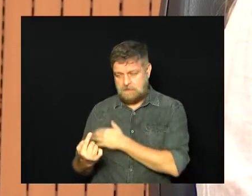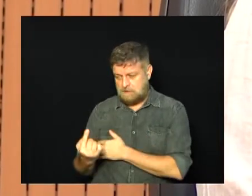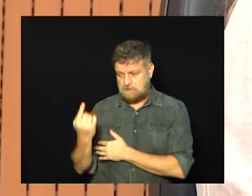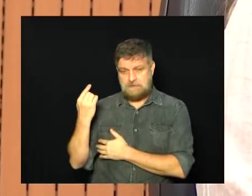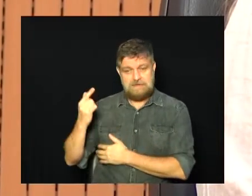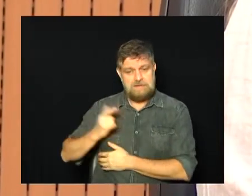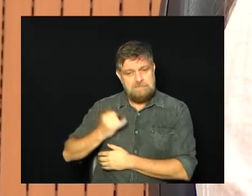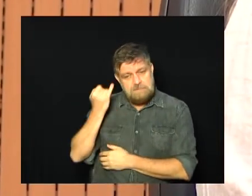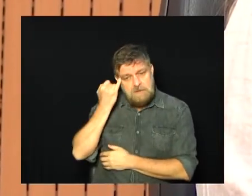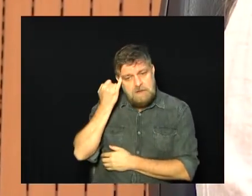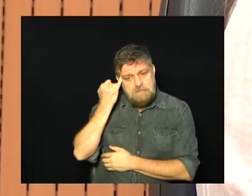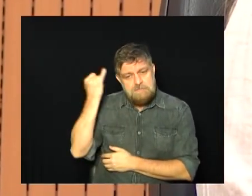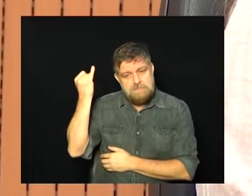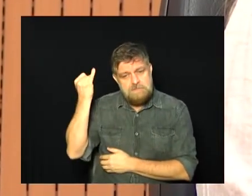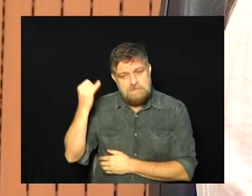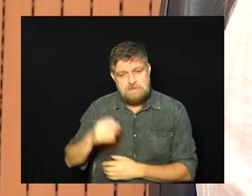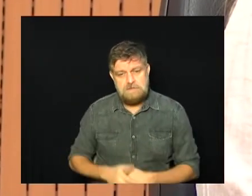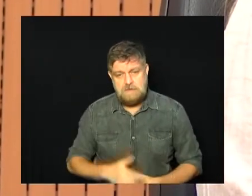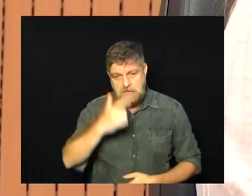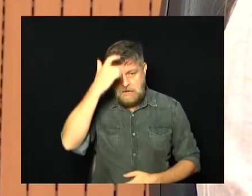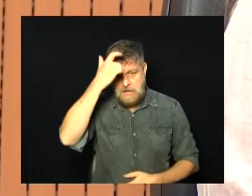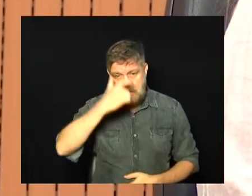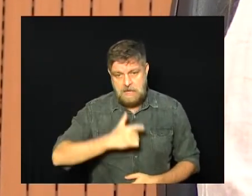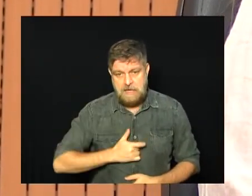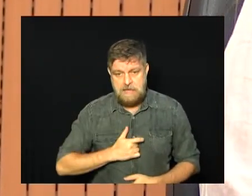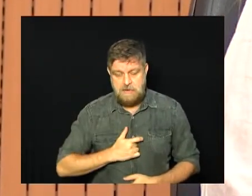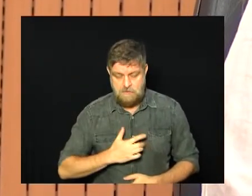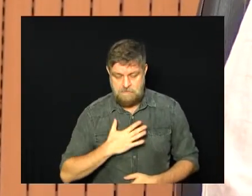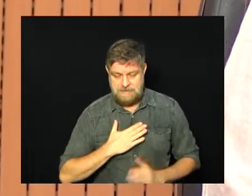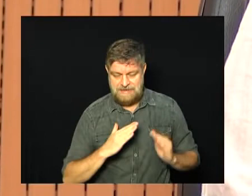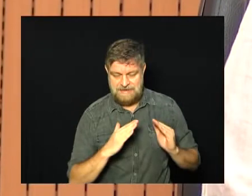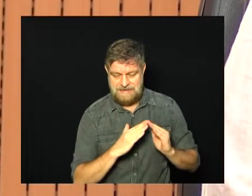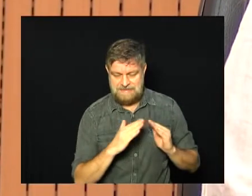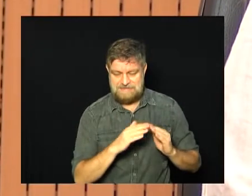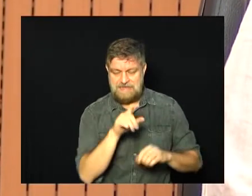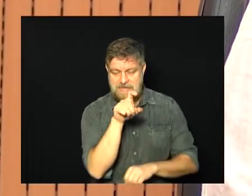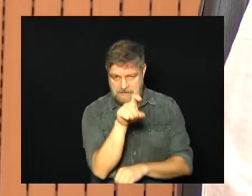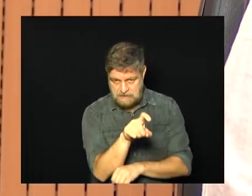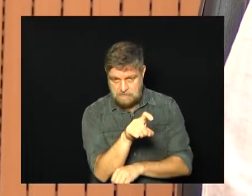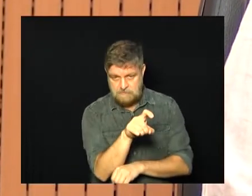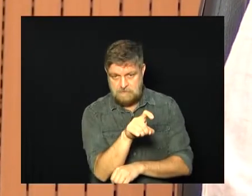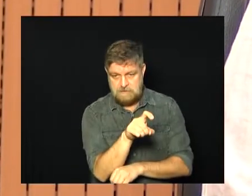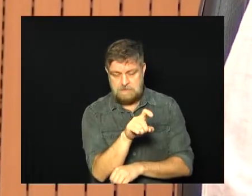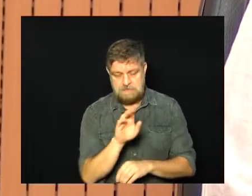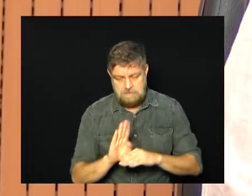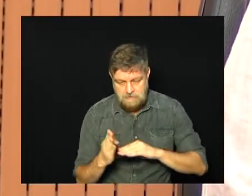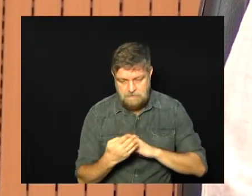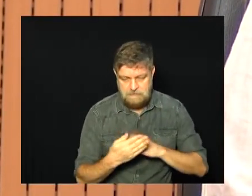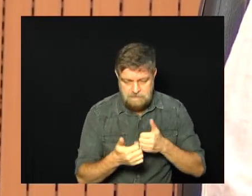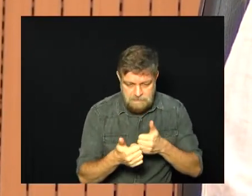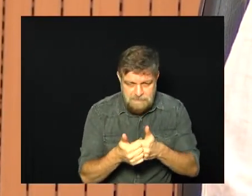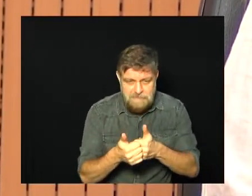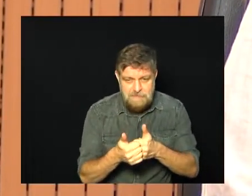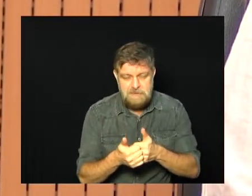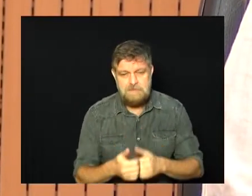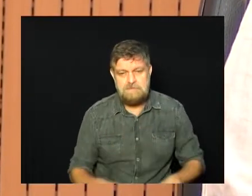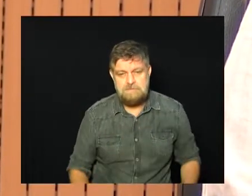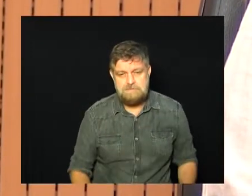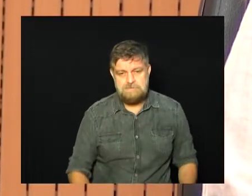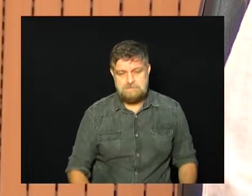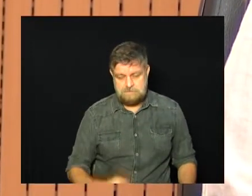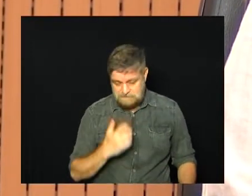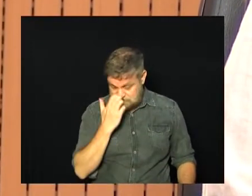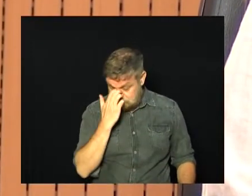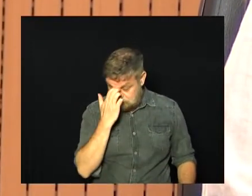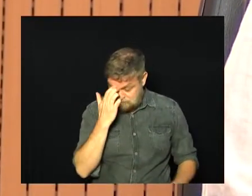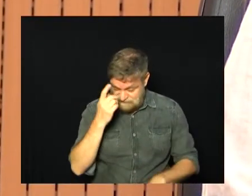essa ideia. Eu moro no Cambuí, e ao próximo ali do cenário, e assim que eu